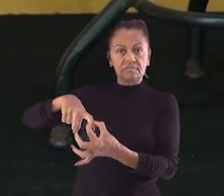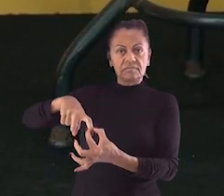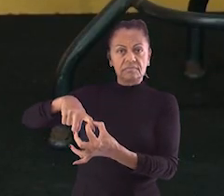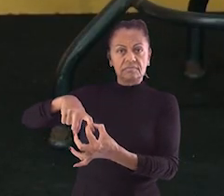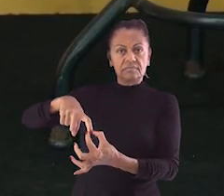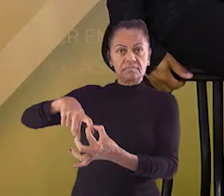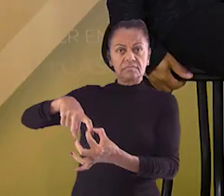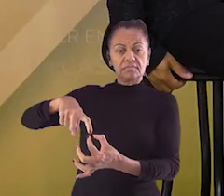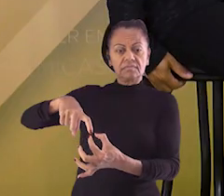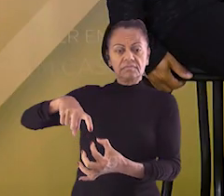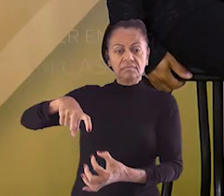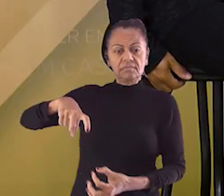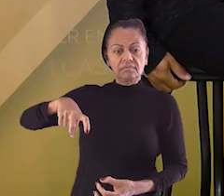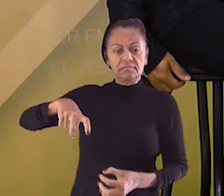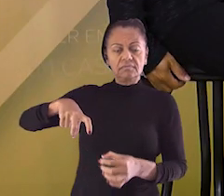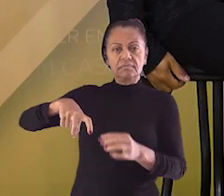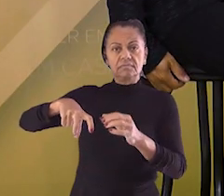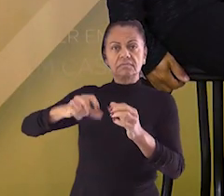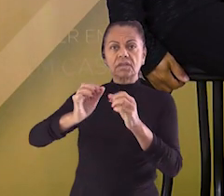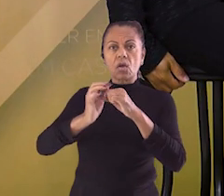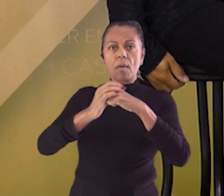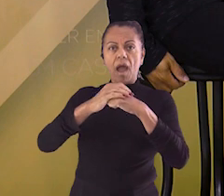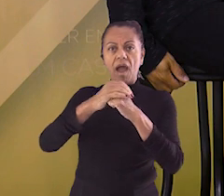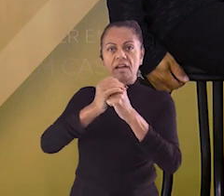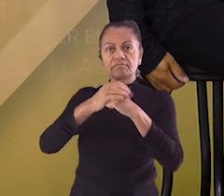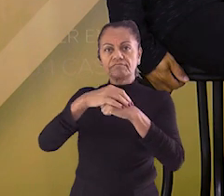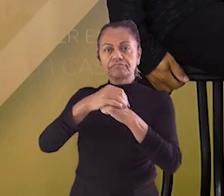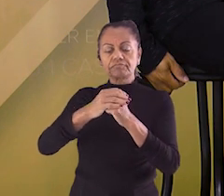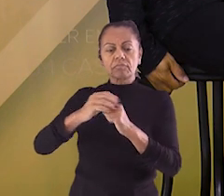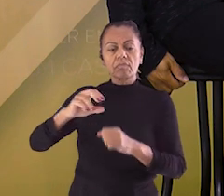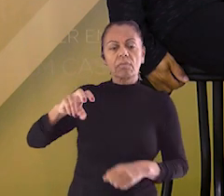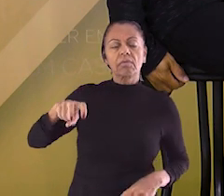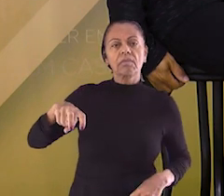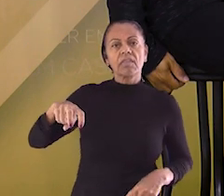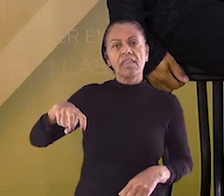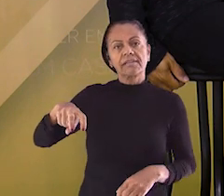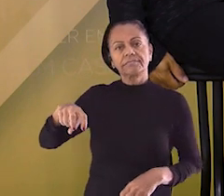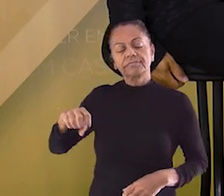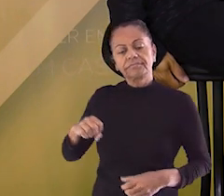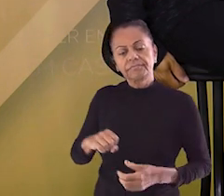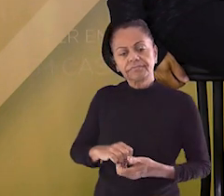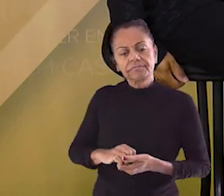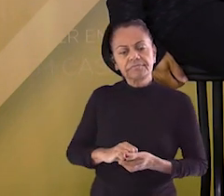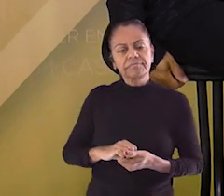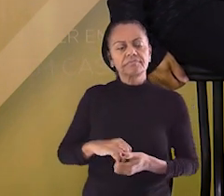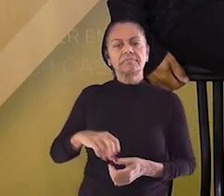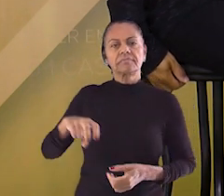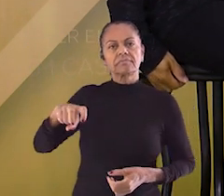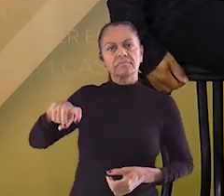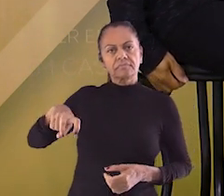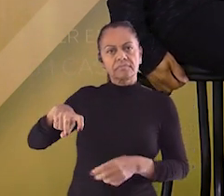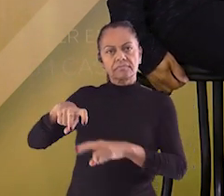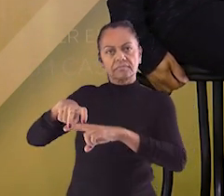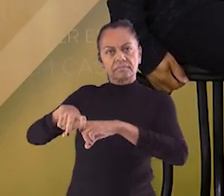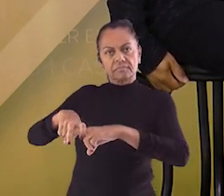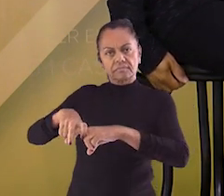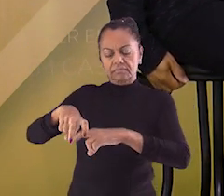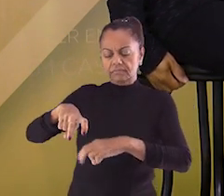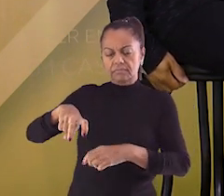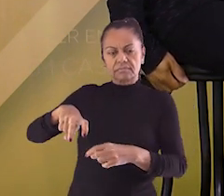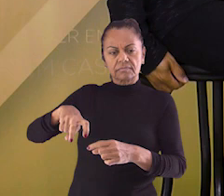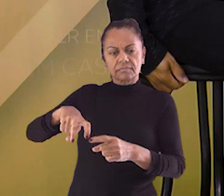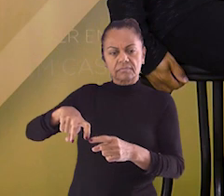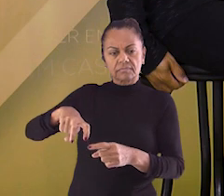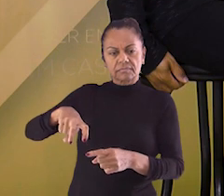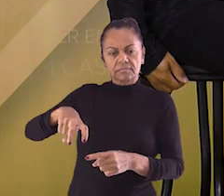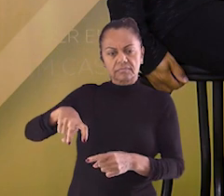da patela do joelho dele. Nós temos aqui uma articulação. E aí nós vamos bater, mas é